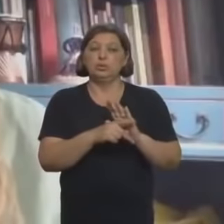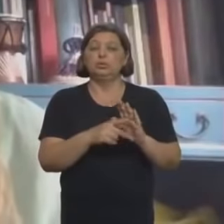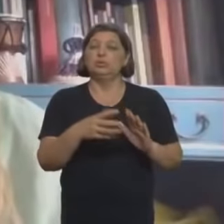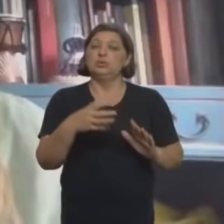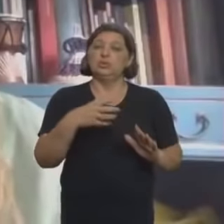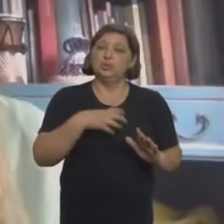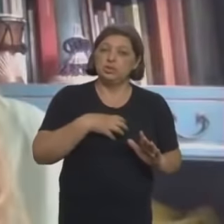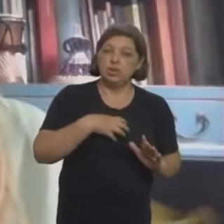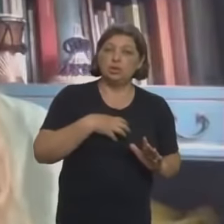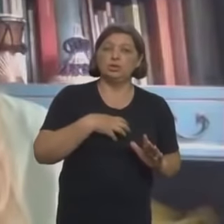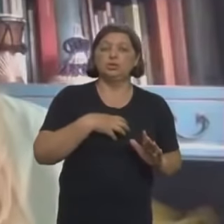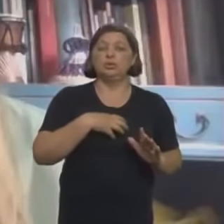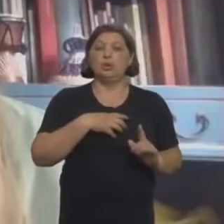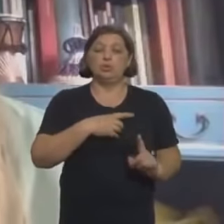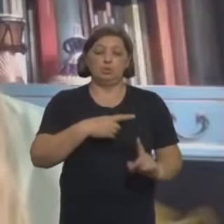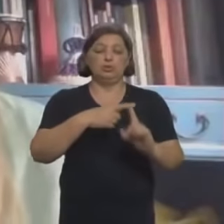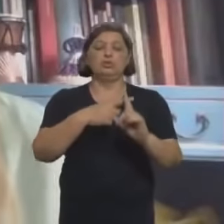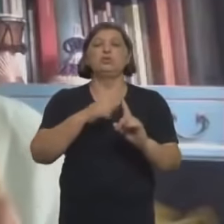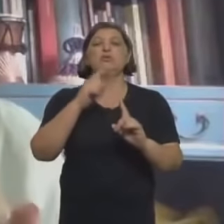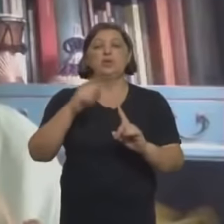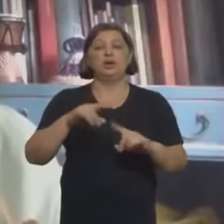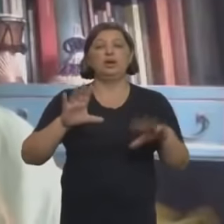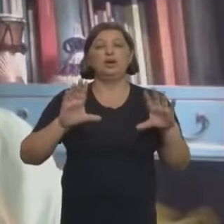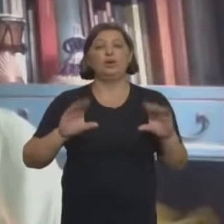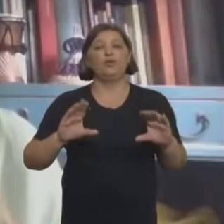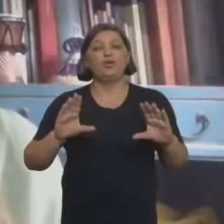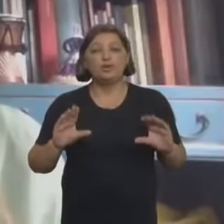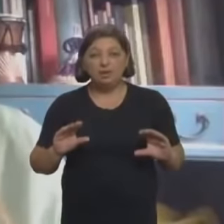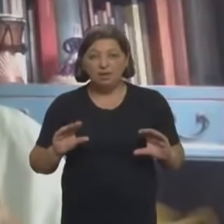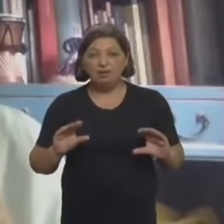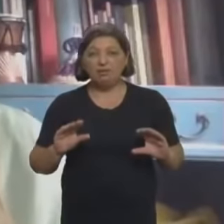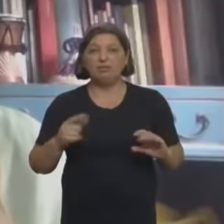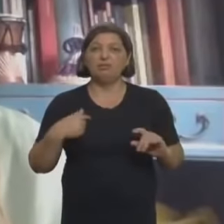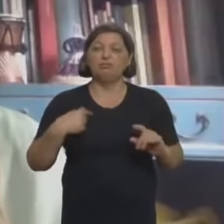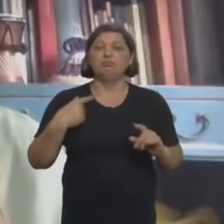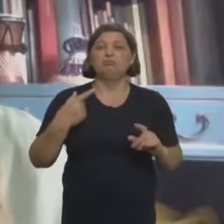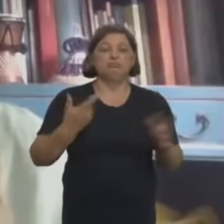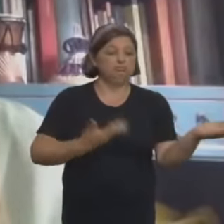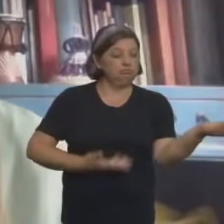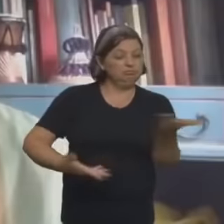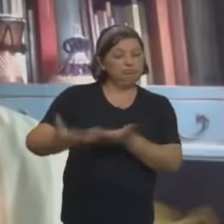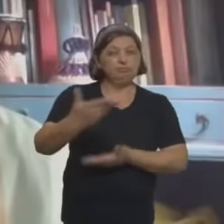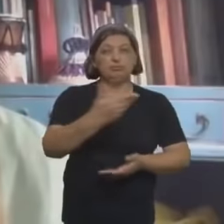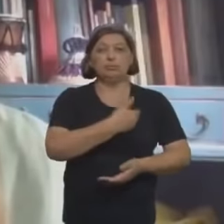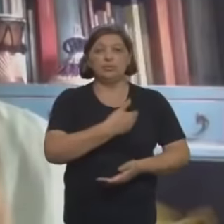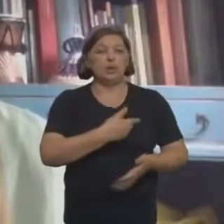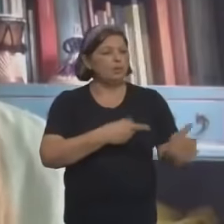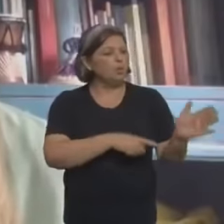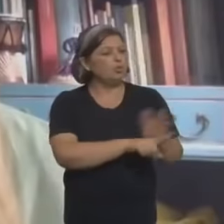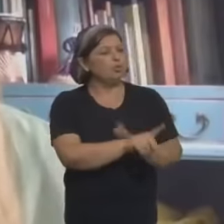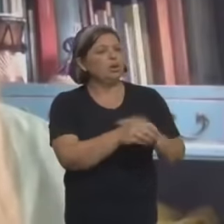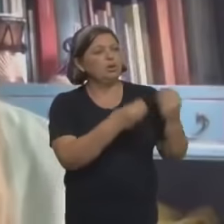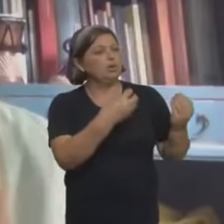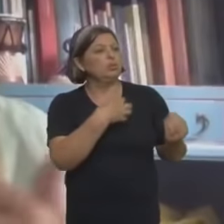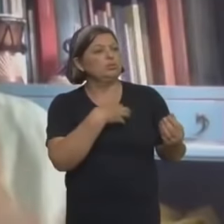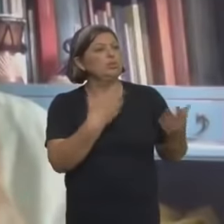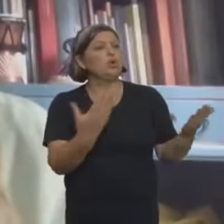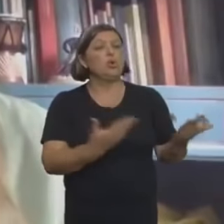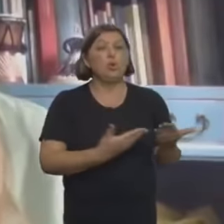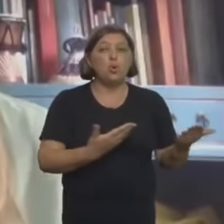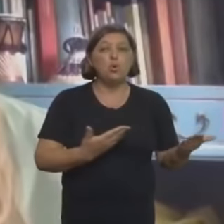positividade, ela é muito mais confortável perguntar para o meu colega como ele está se sentindo